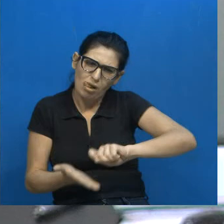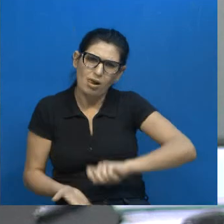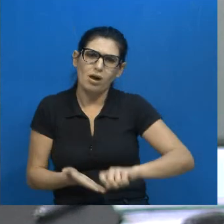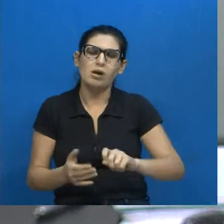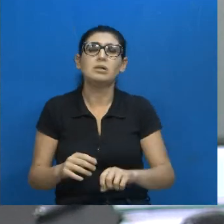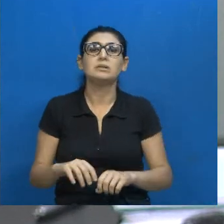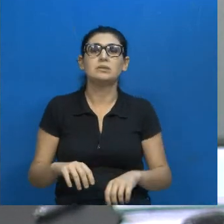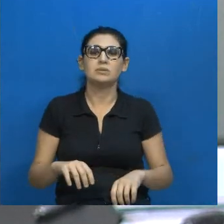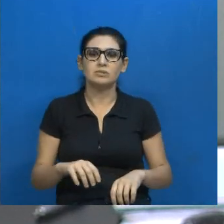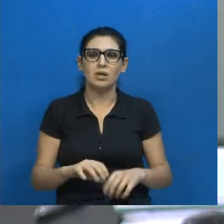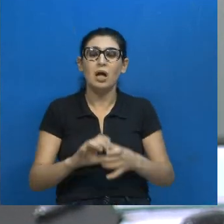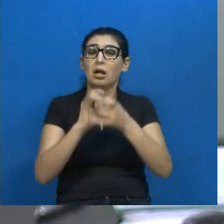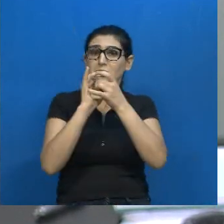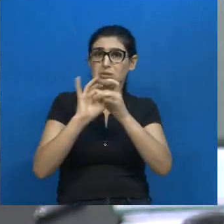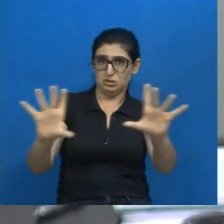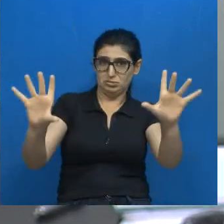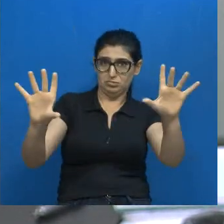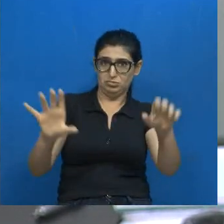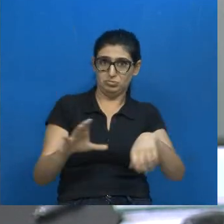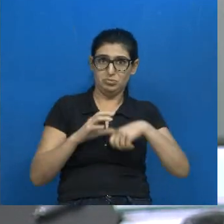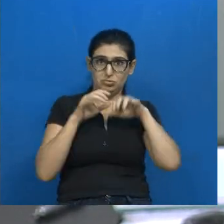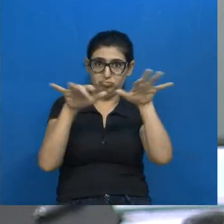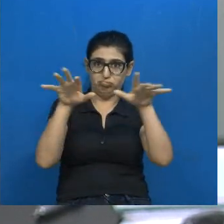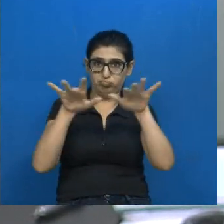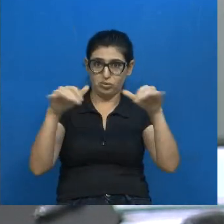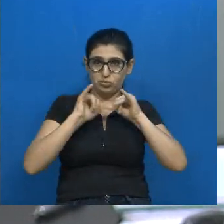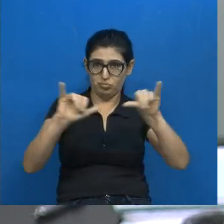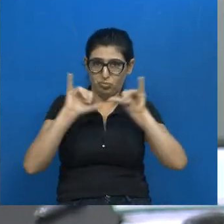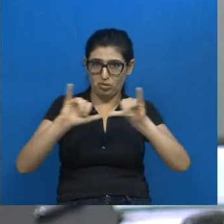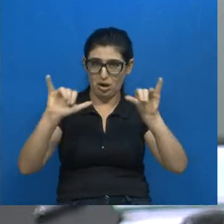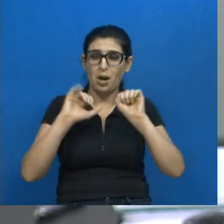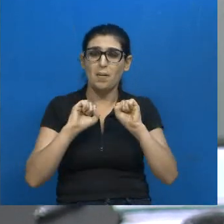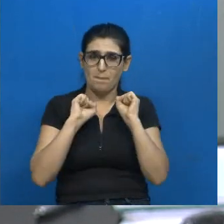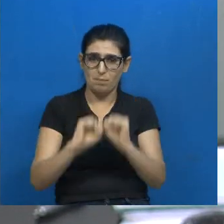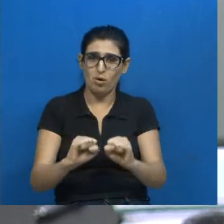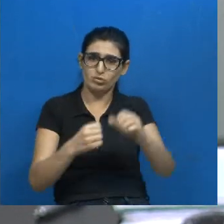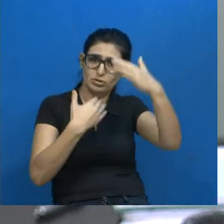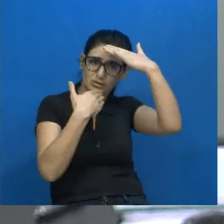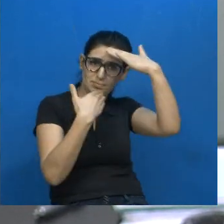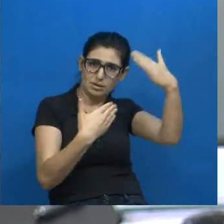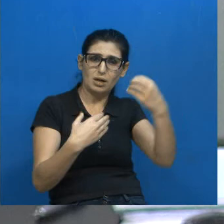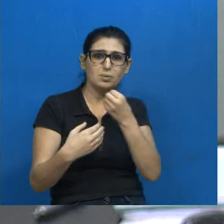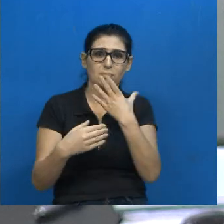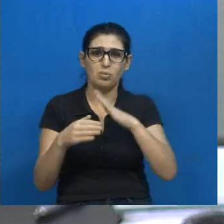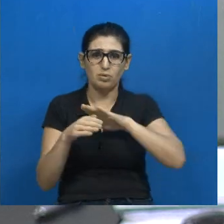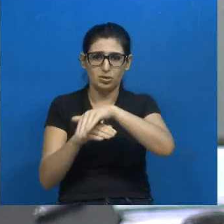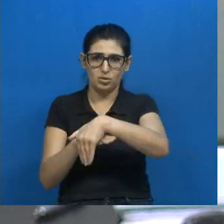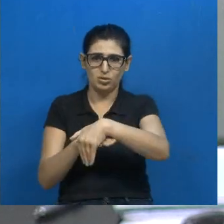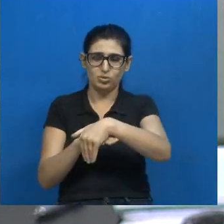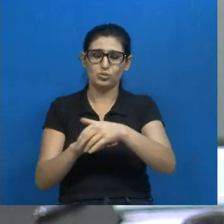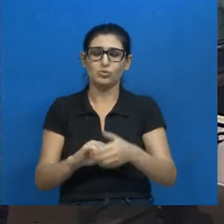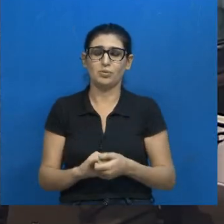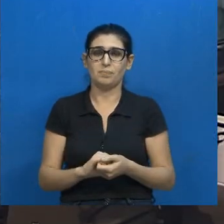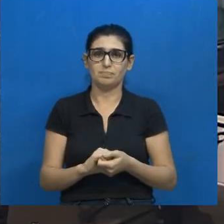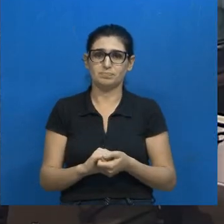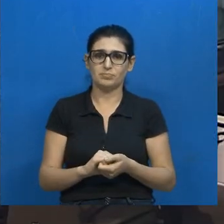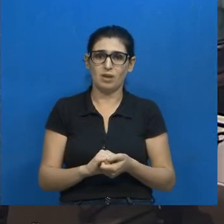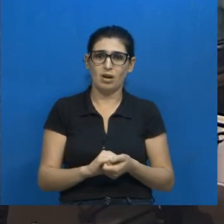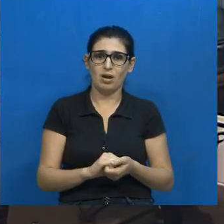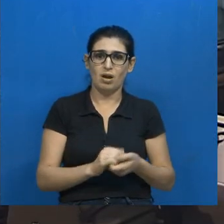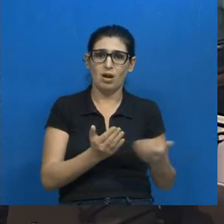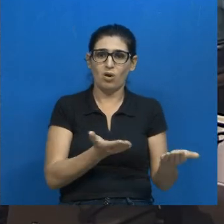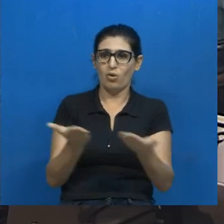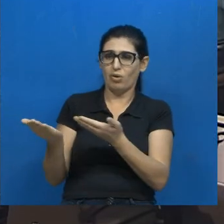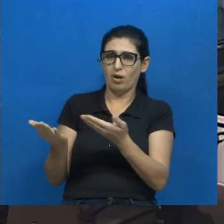pública a resposta, fica à vontade. E agradeço, muito obrigado, boa noite, passo a palavra